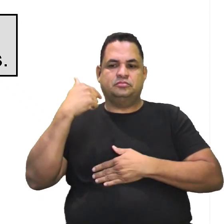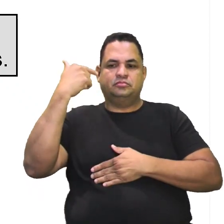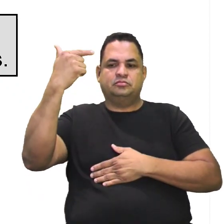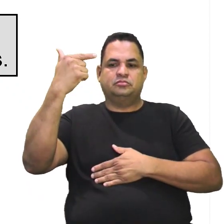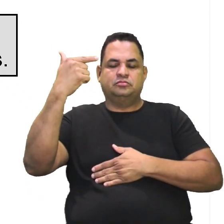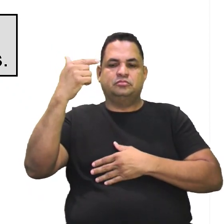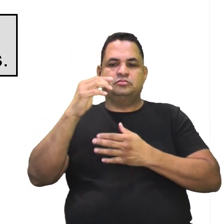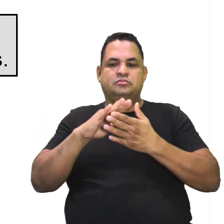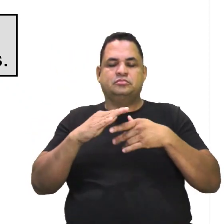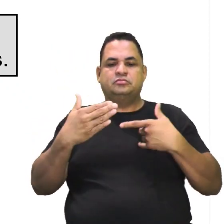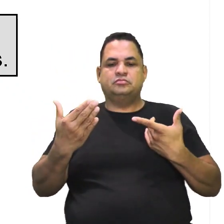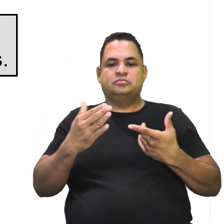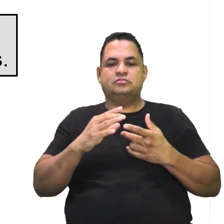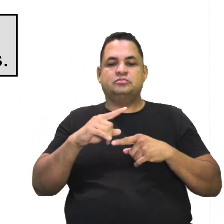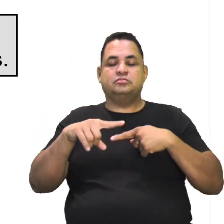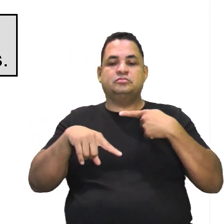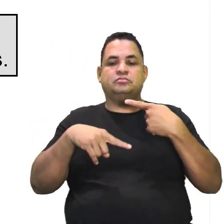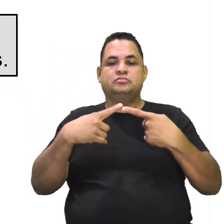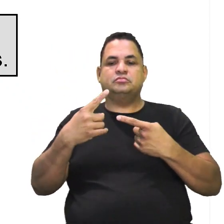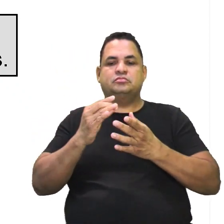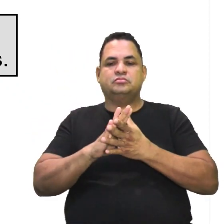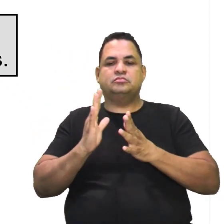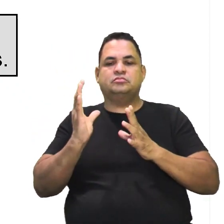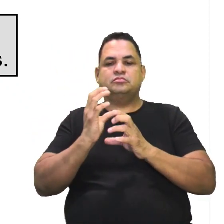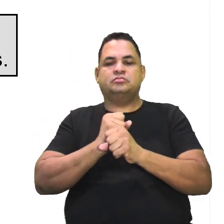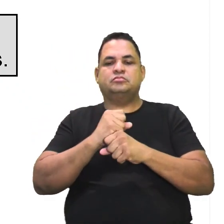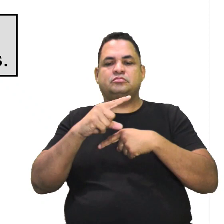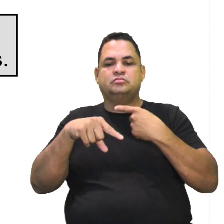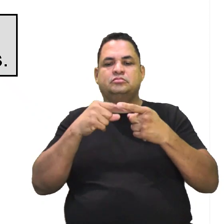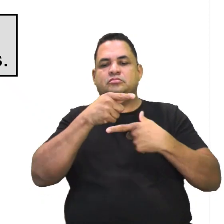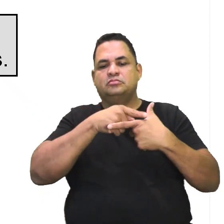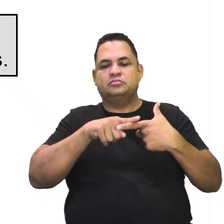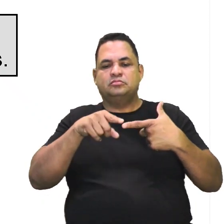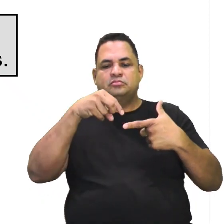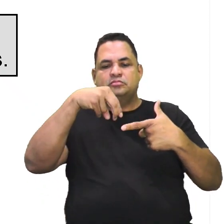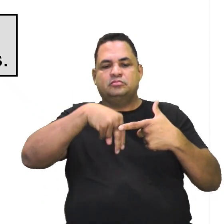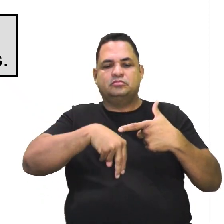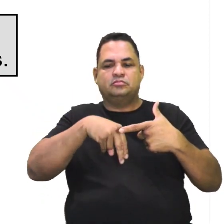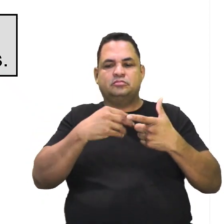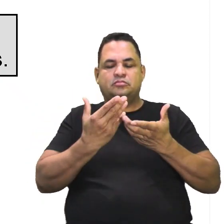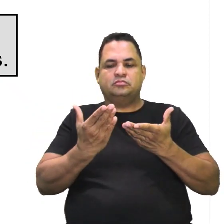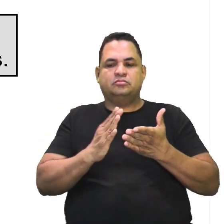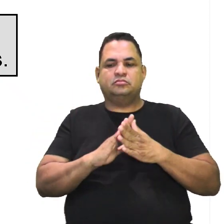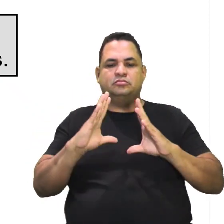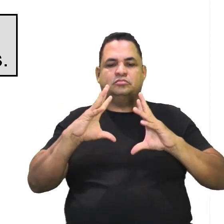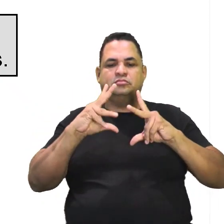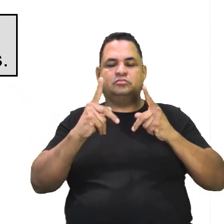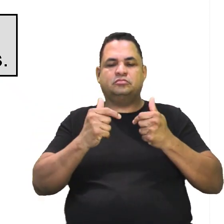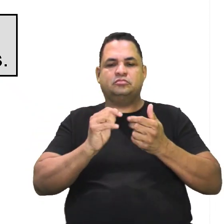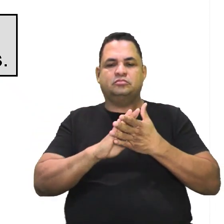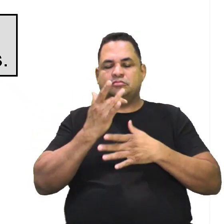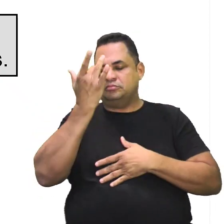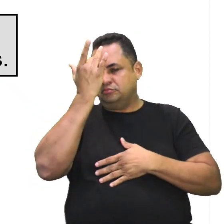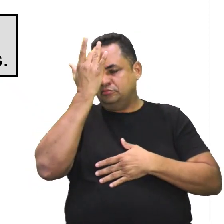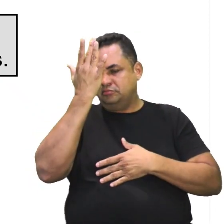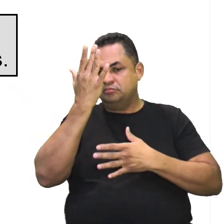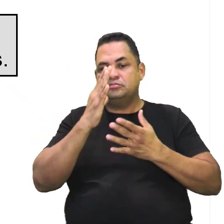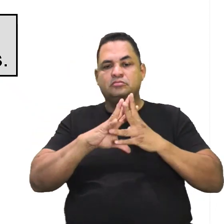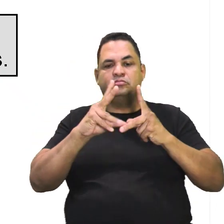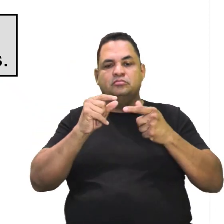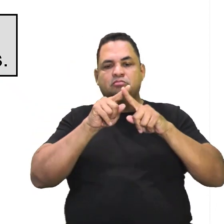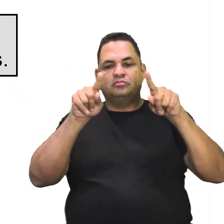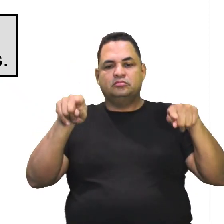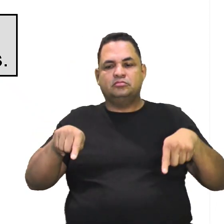quadrado. E daí, só depois, você soma tudo e divide por n. Na tabela fica tudo mais fácil, tudo